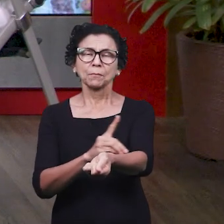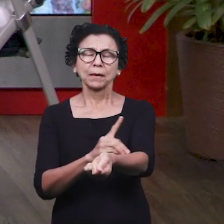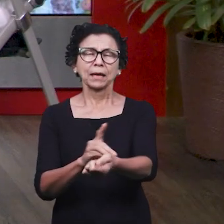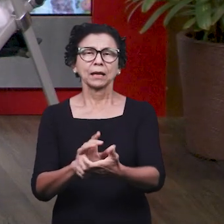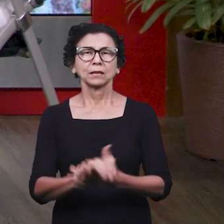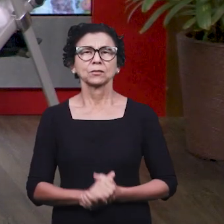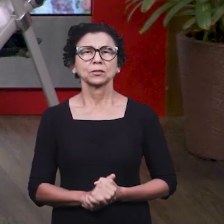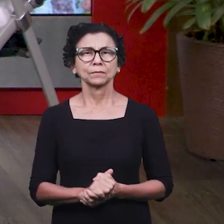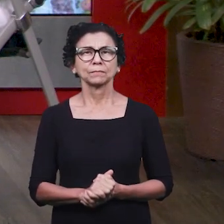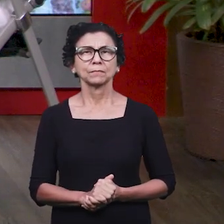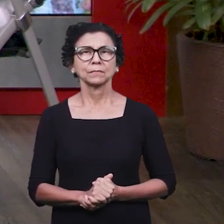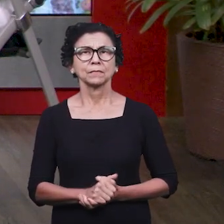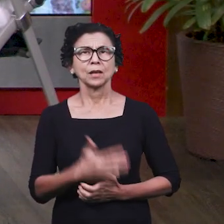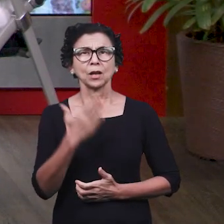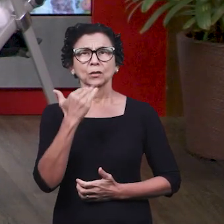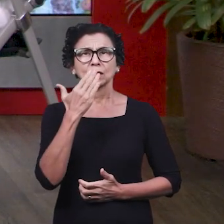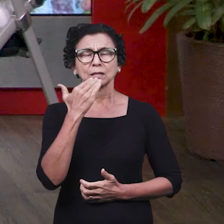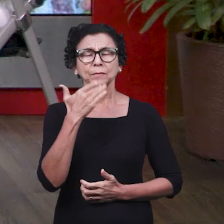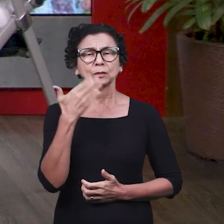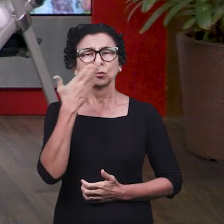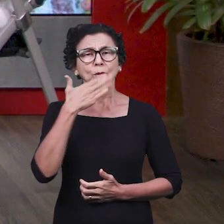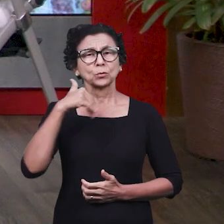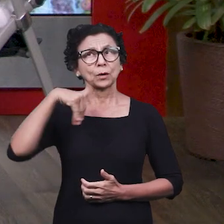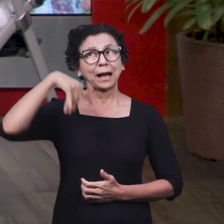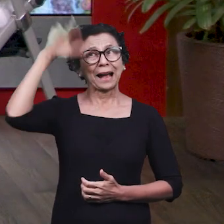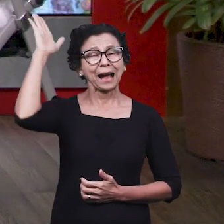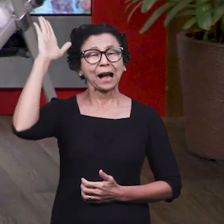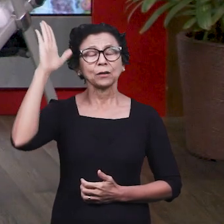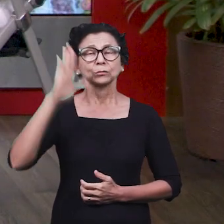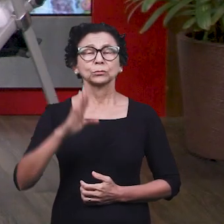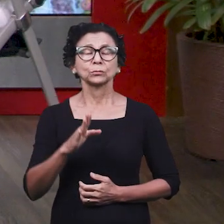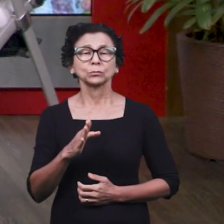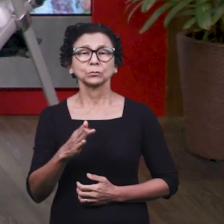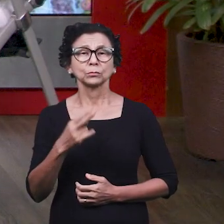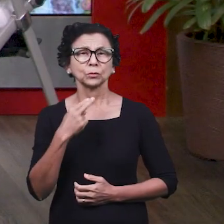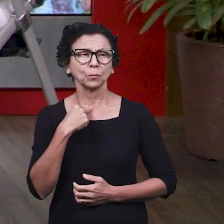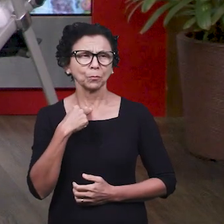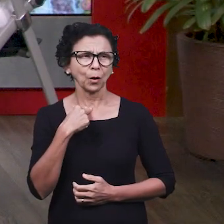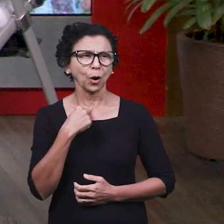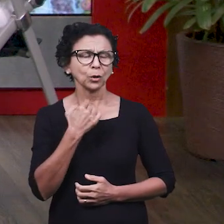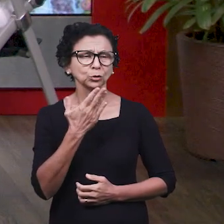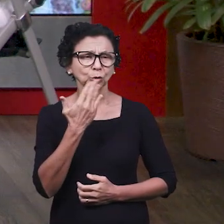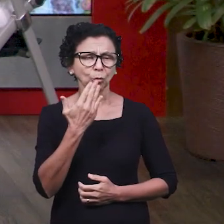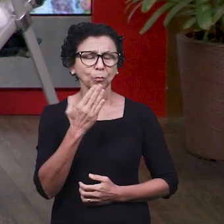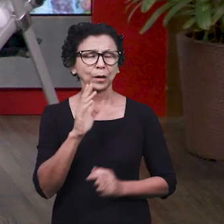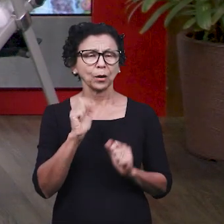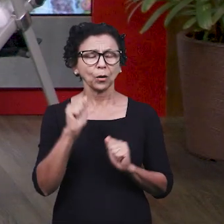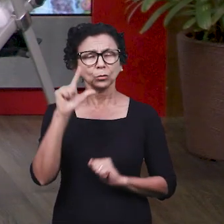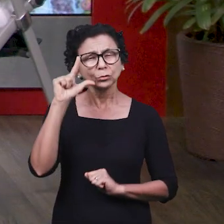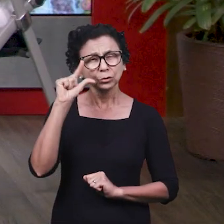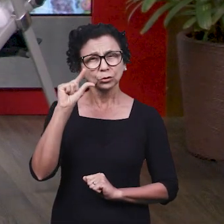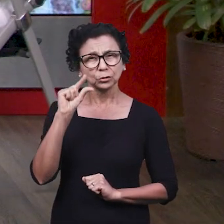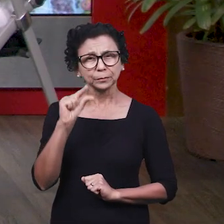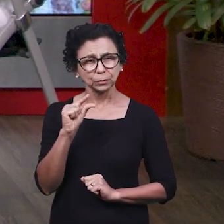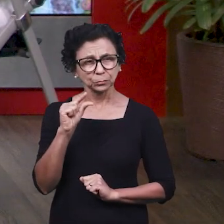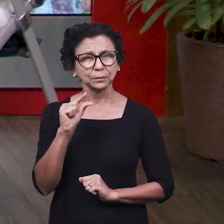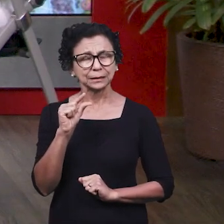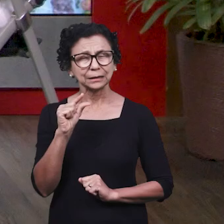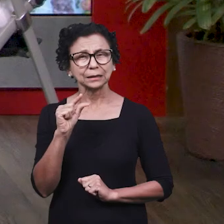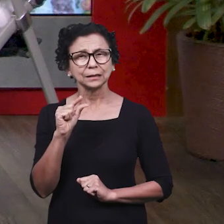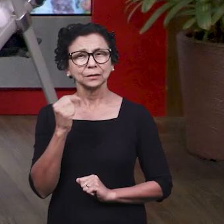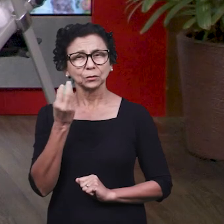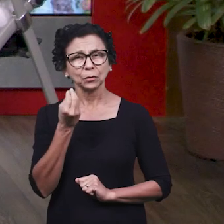alimentos de alto índice glicêmico ou diminuir, né, esse consumo médio de glicemia?